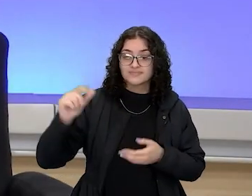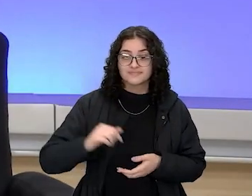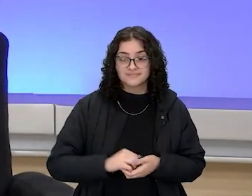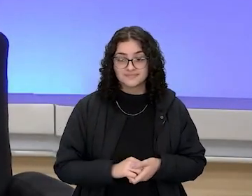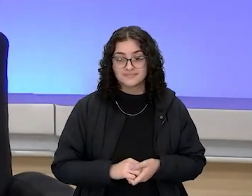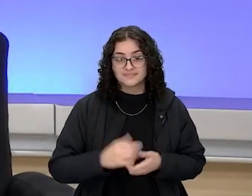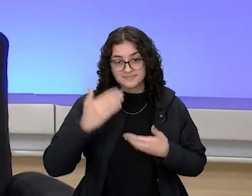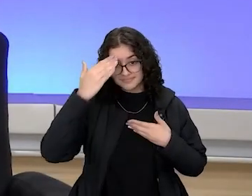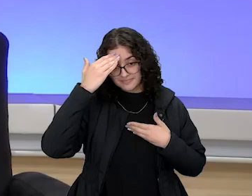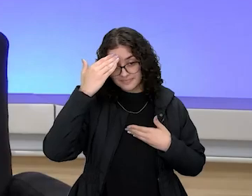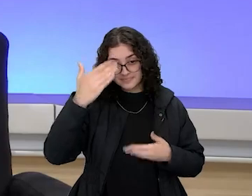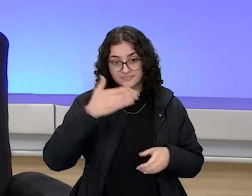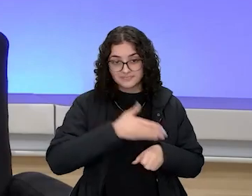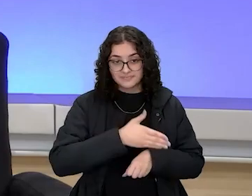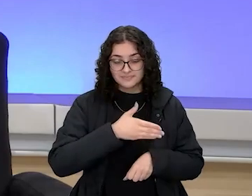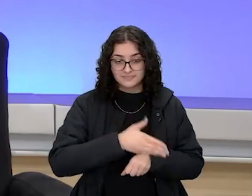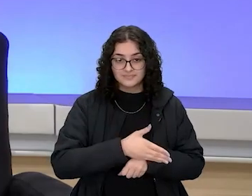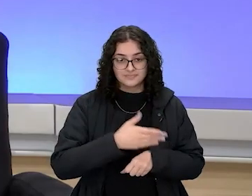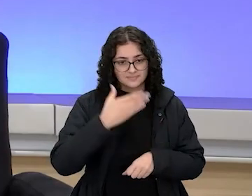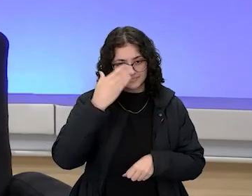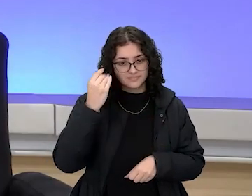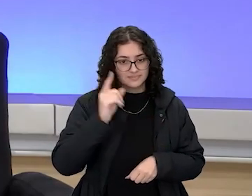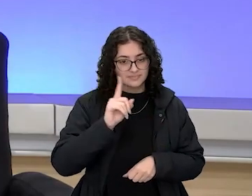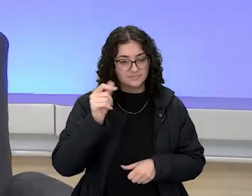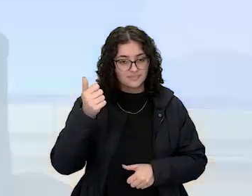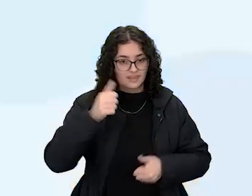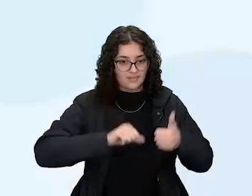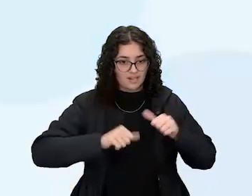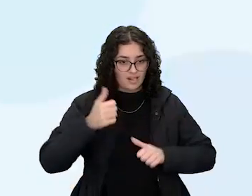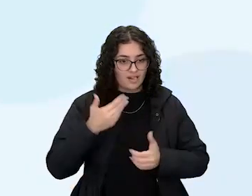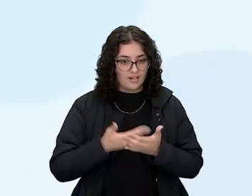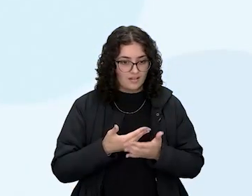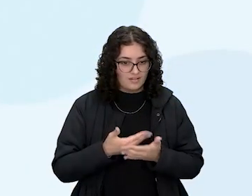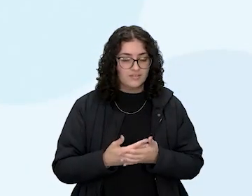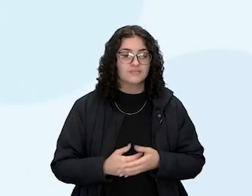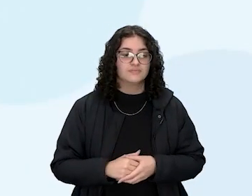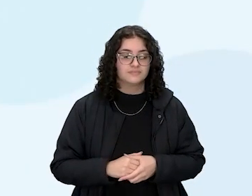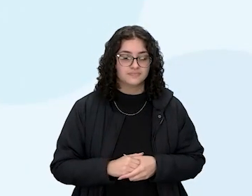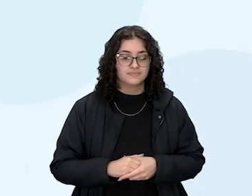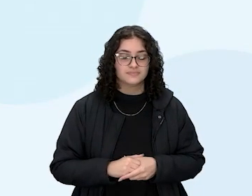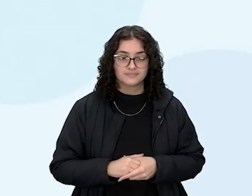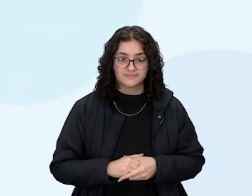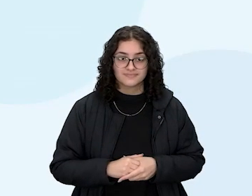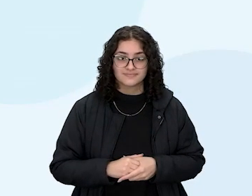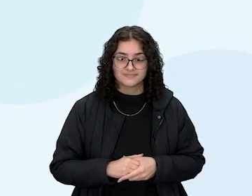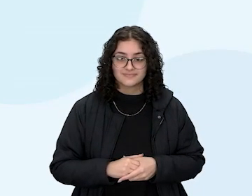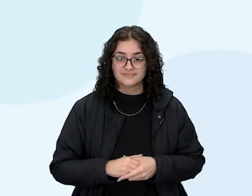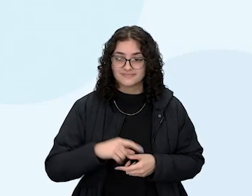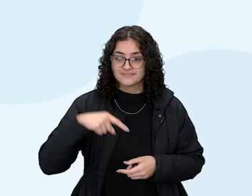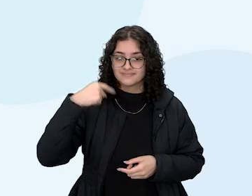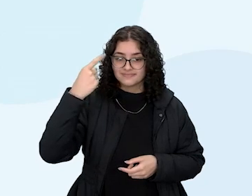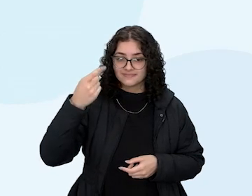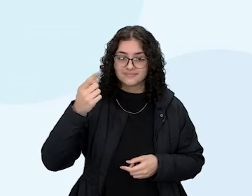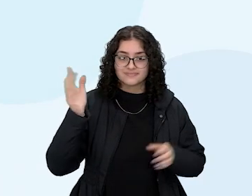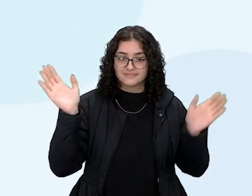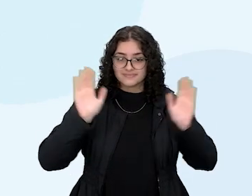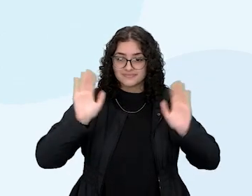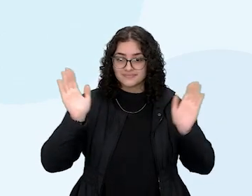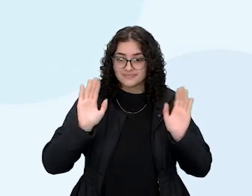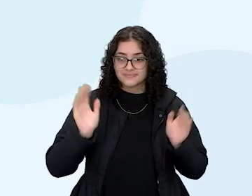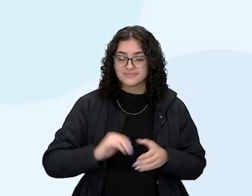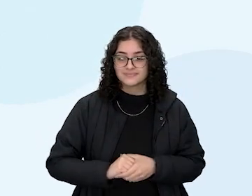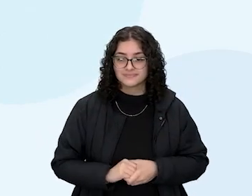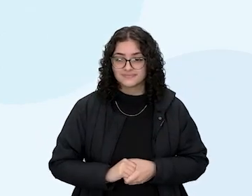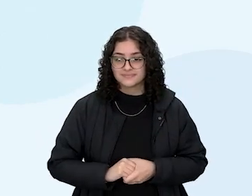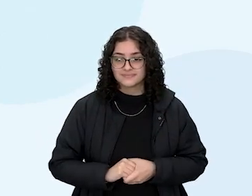aula. Obrigada pela participação. Não esqueça de avaliar a aula, lembrei hoje, tá certo? E até mais. Tchau, tchau.